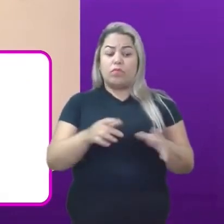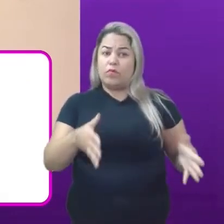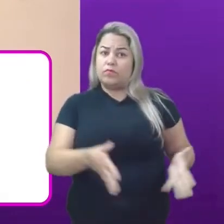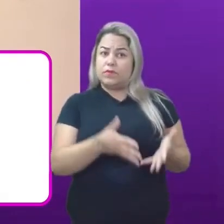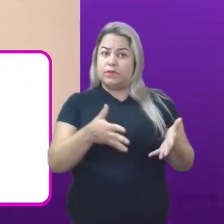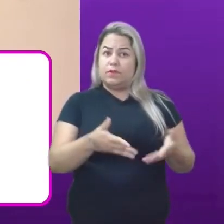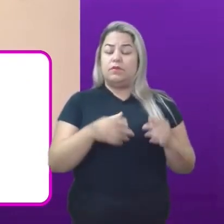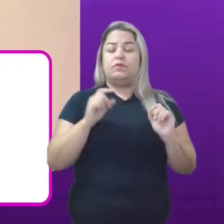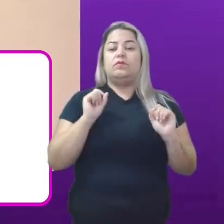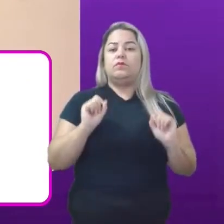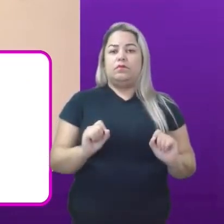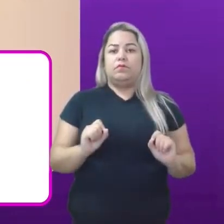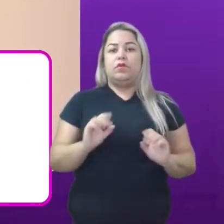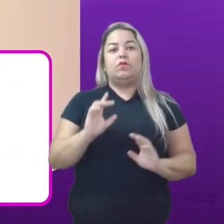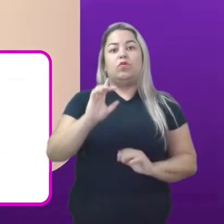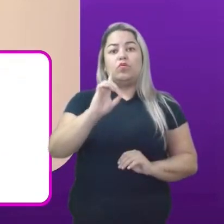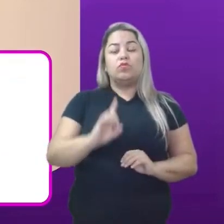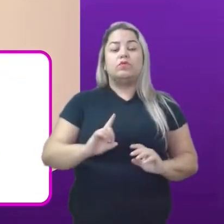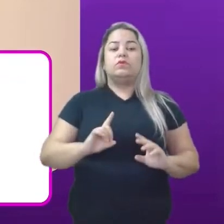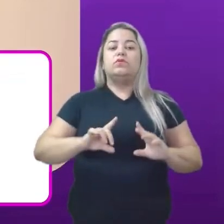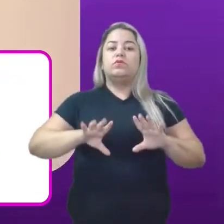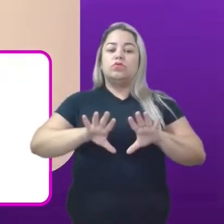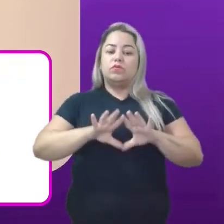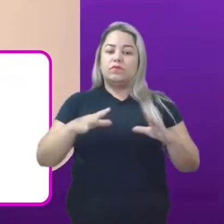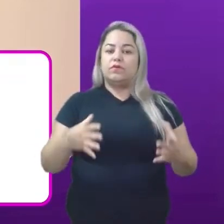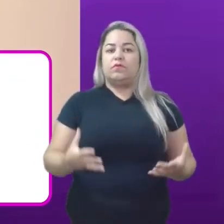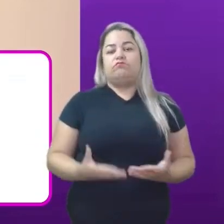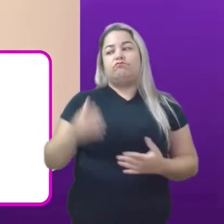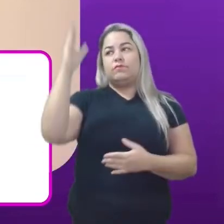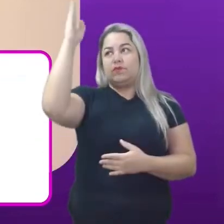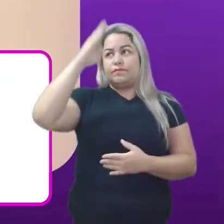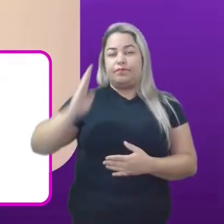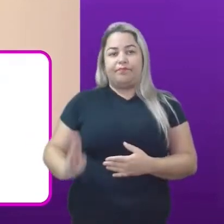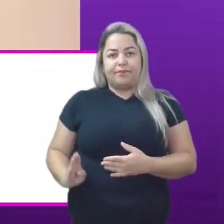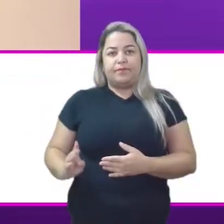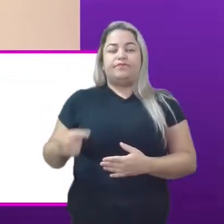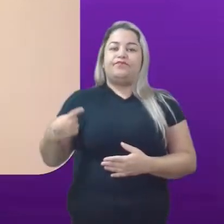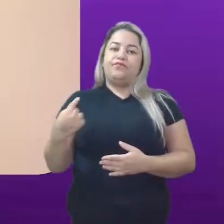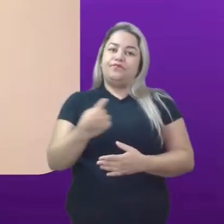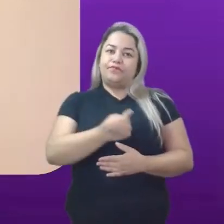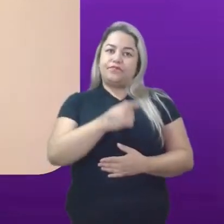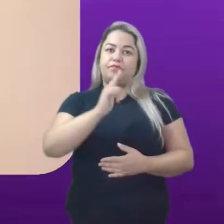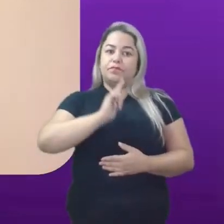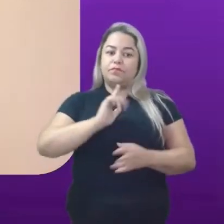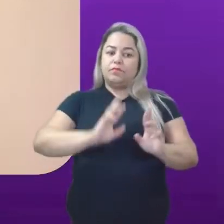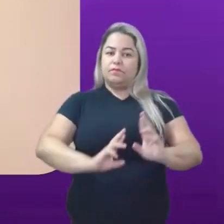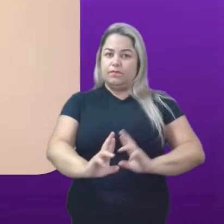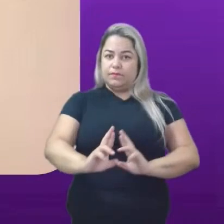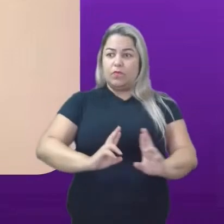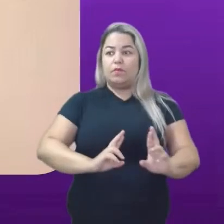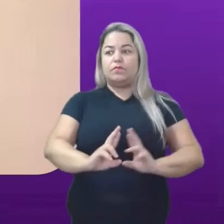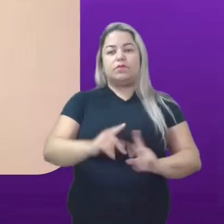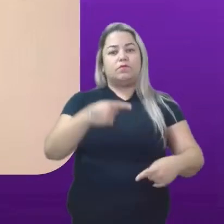fomentado como um direito universal. No Brasil, a gente tem essa relação